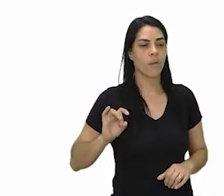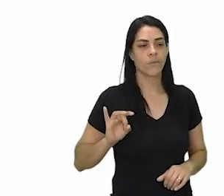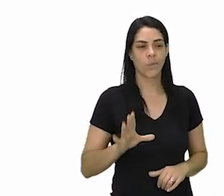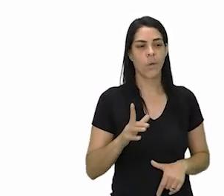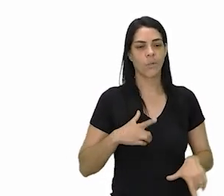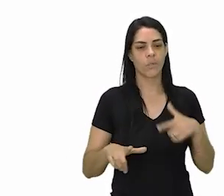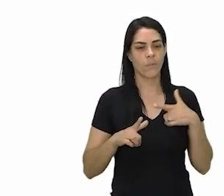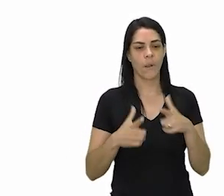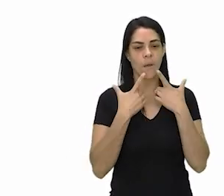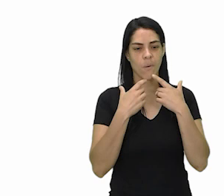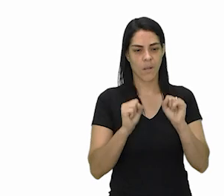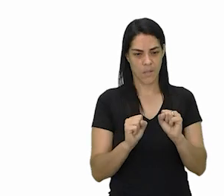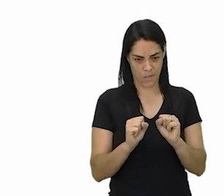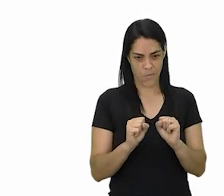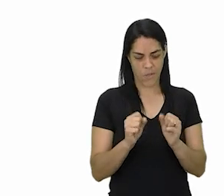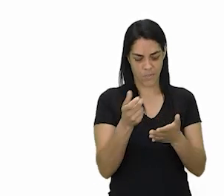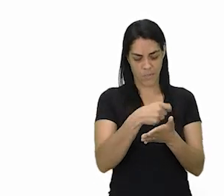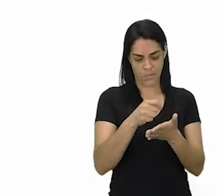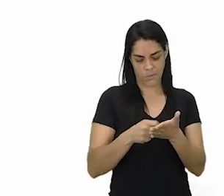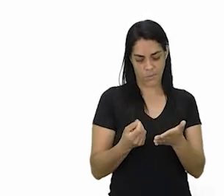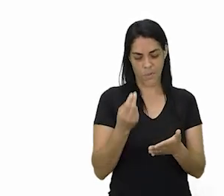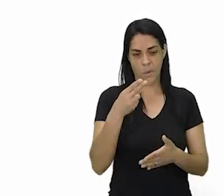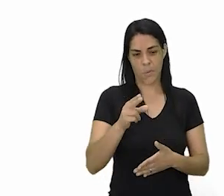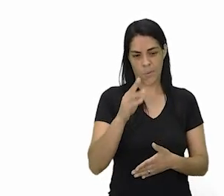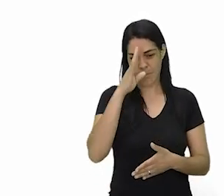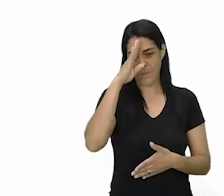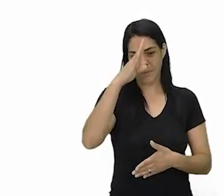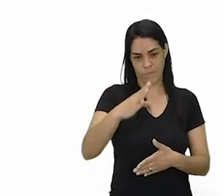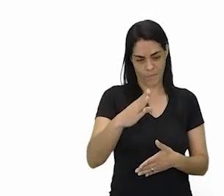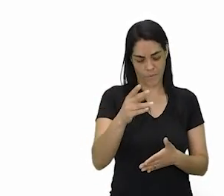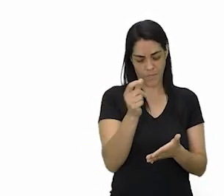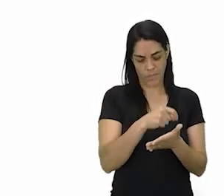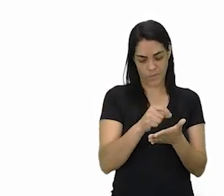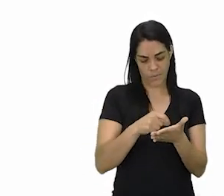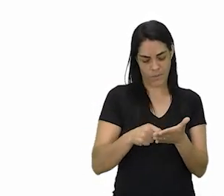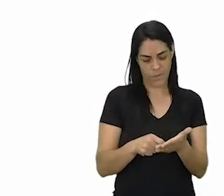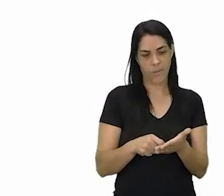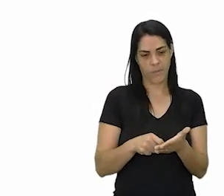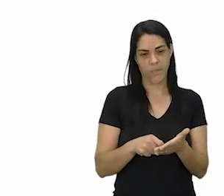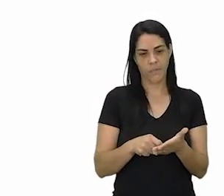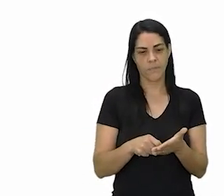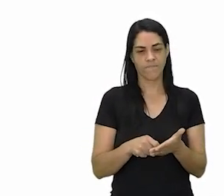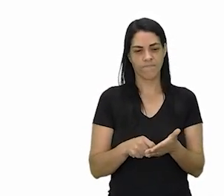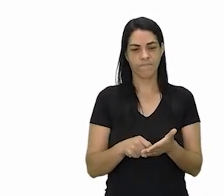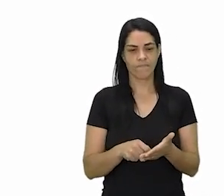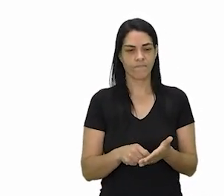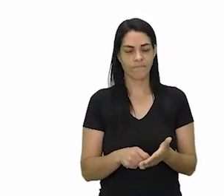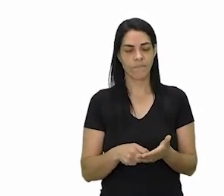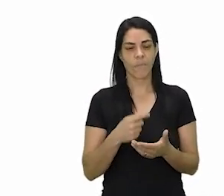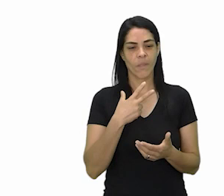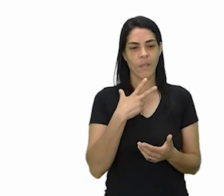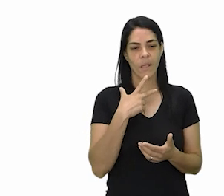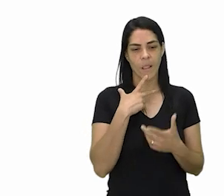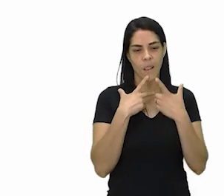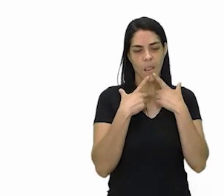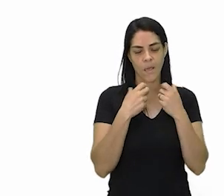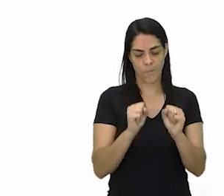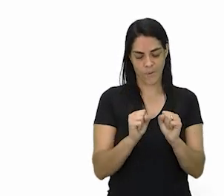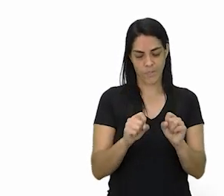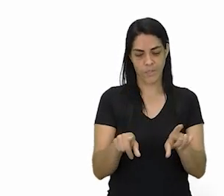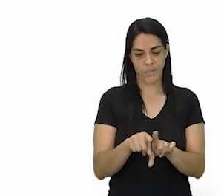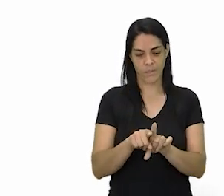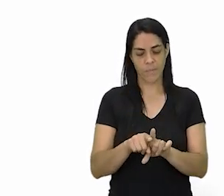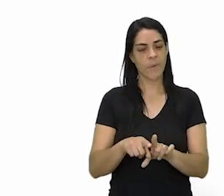a linguagem escrita ou principalmente com a linguagem escrita, é trabalhar também com as outras linguagens